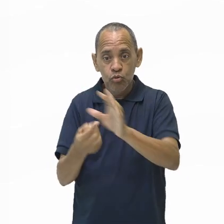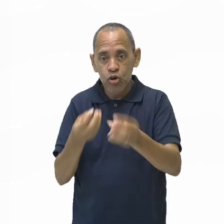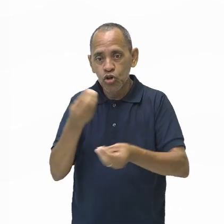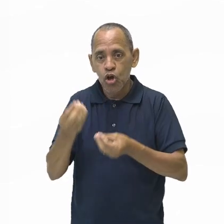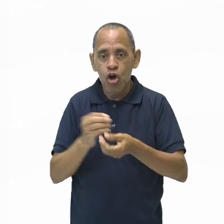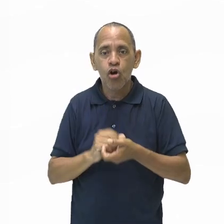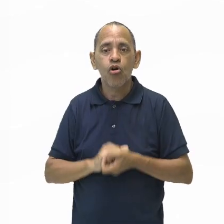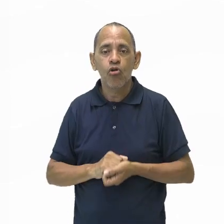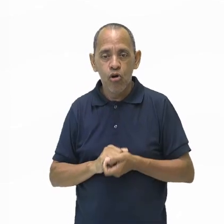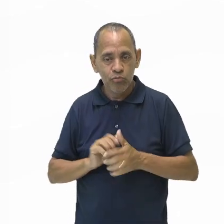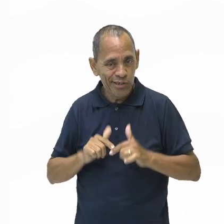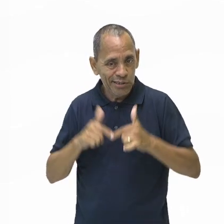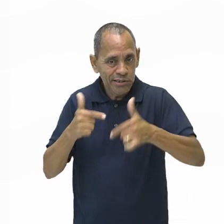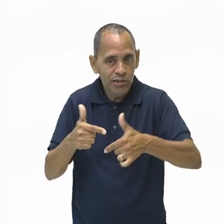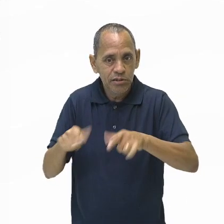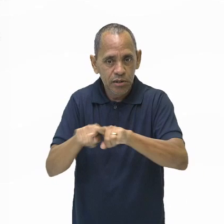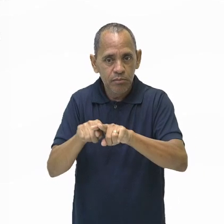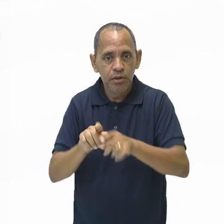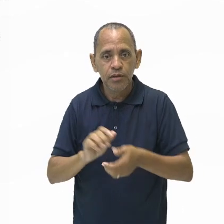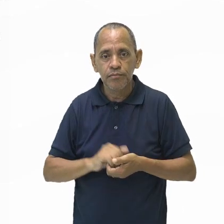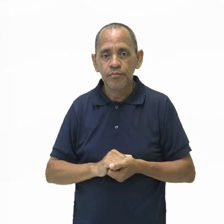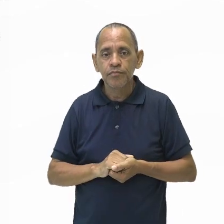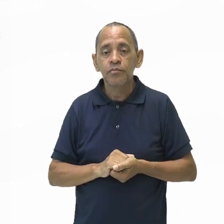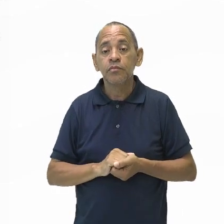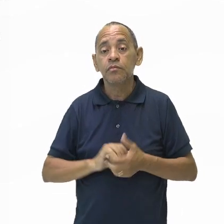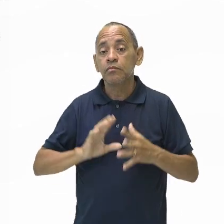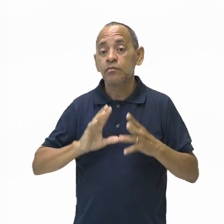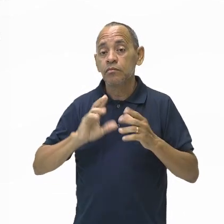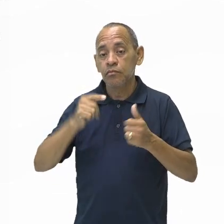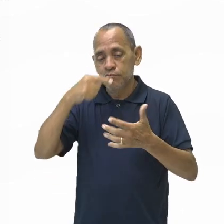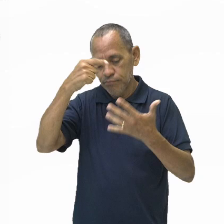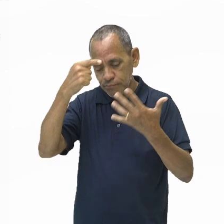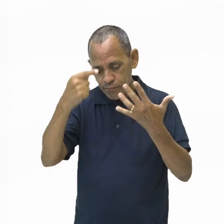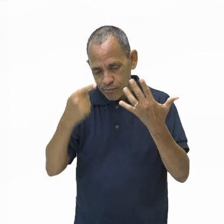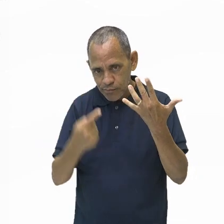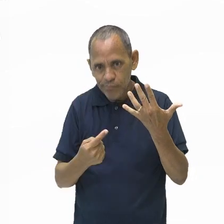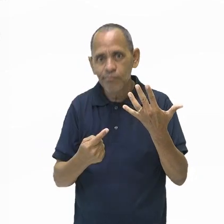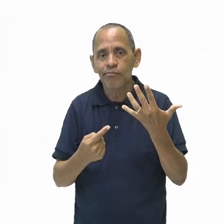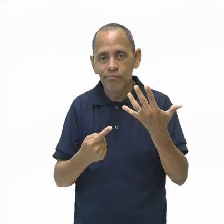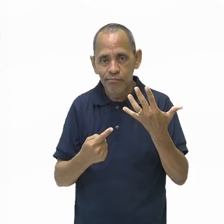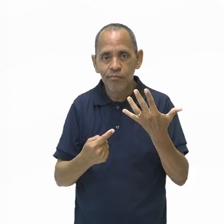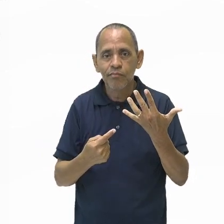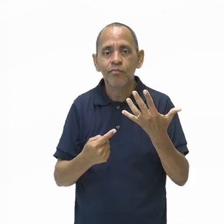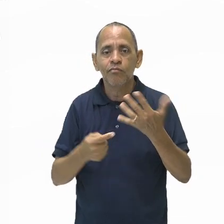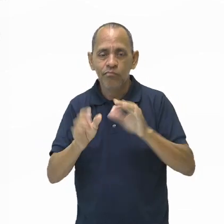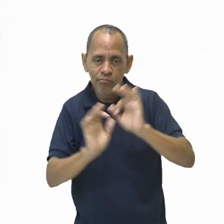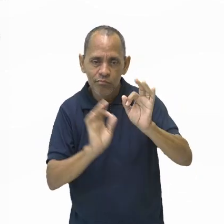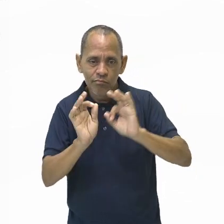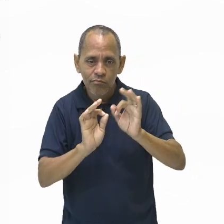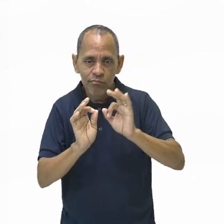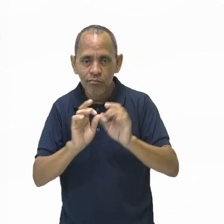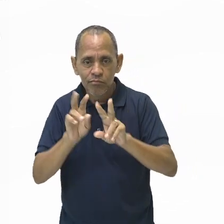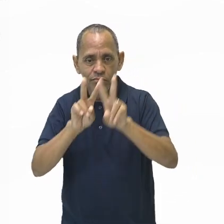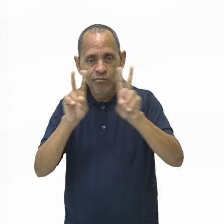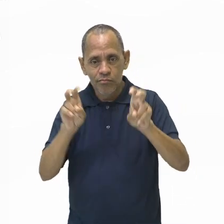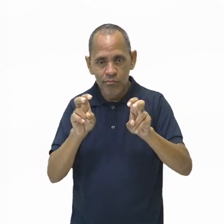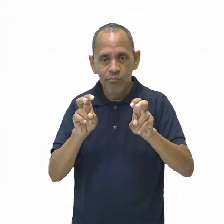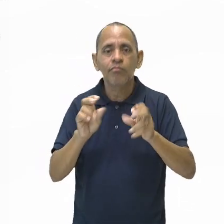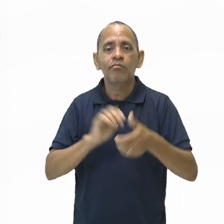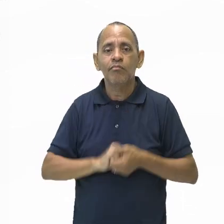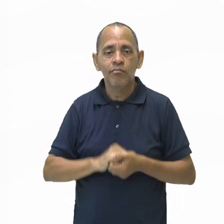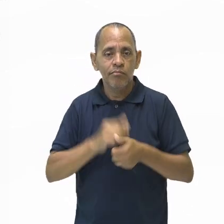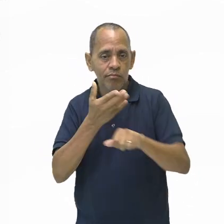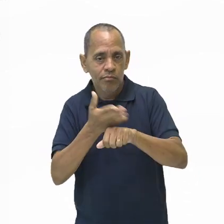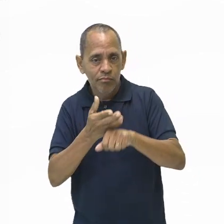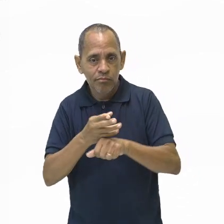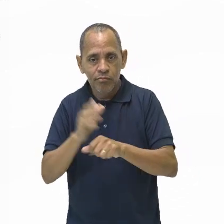eletrizante desde seu ponto-chave. Todos esses fatores, em adição à maturação da interessante temática abordada pelo filme,